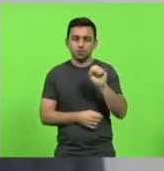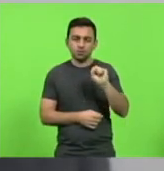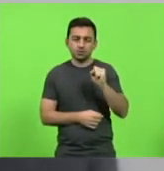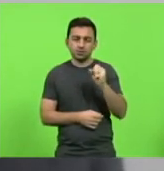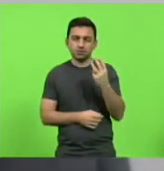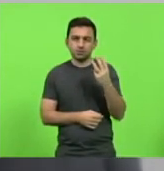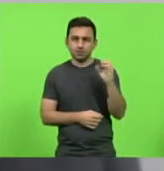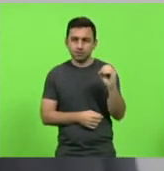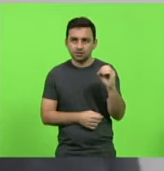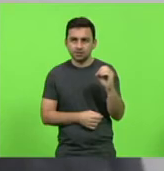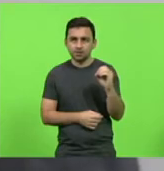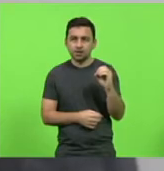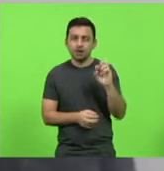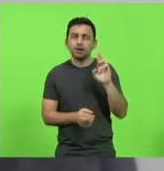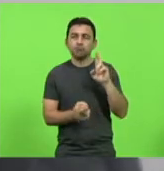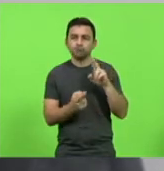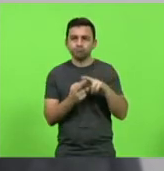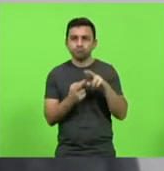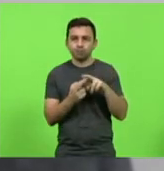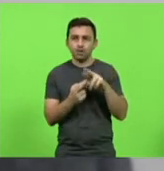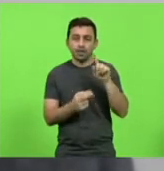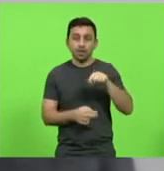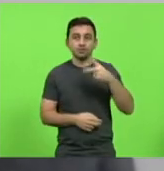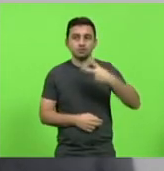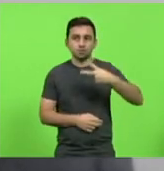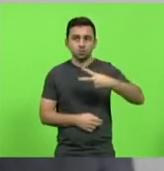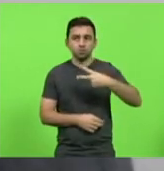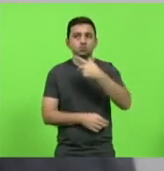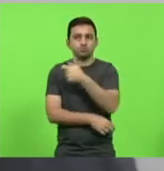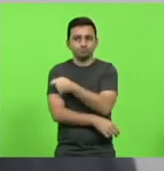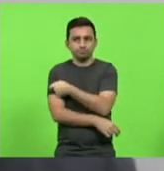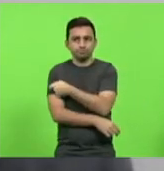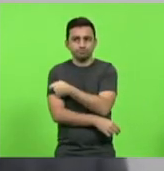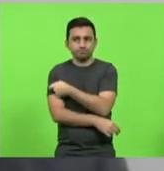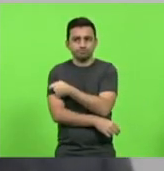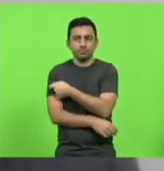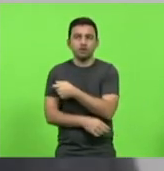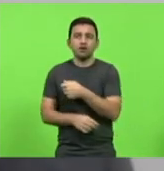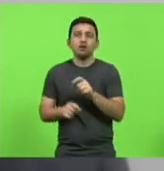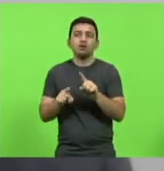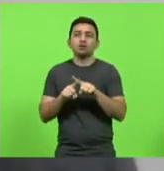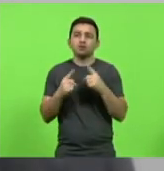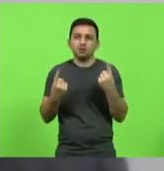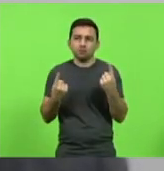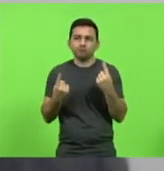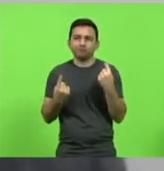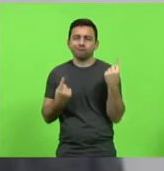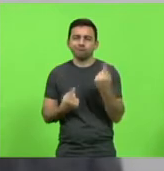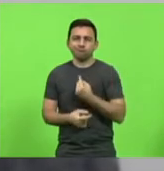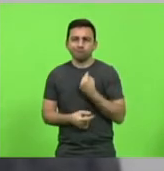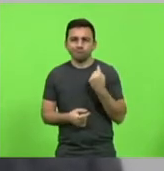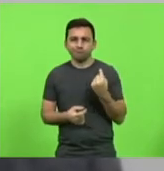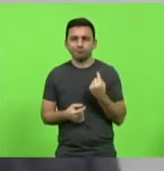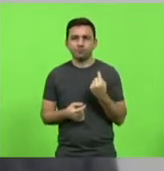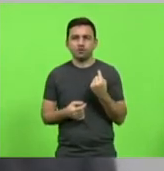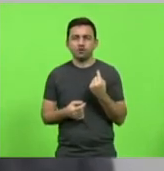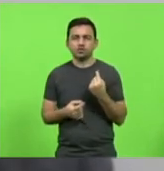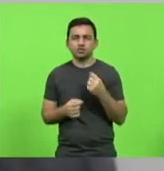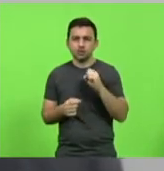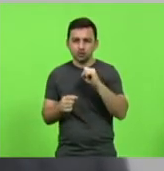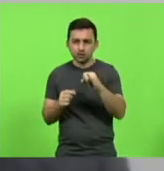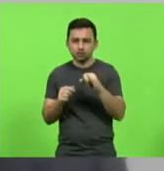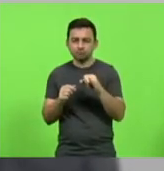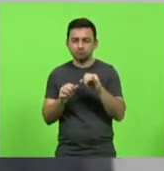655.830 referente à segunda dose. O que nos permite, fazendo uma subtração